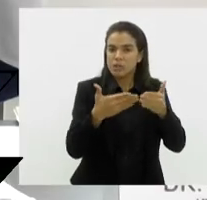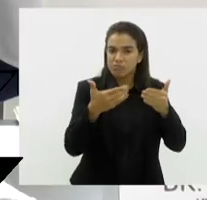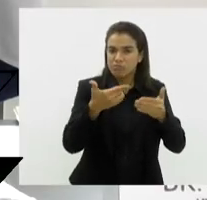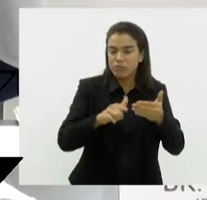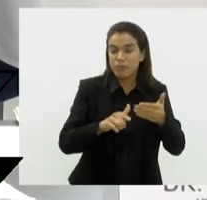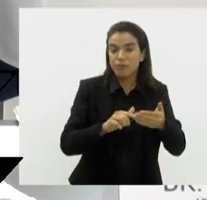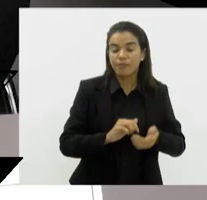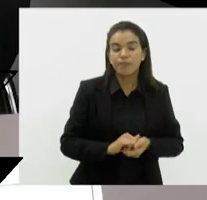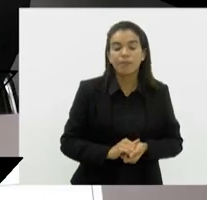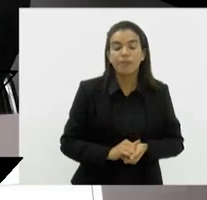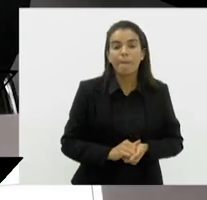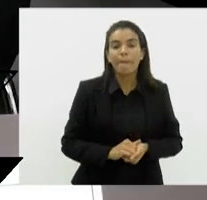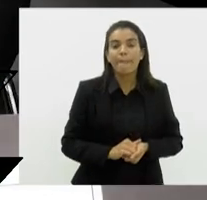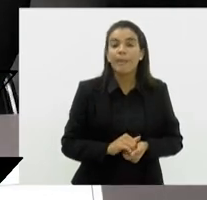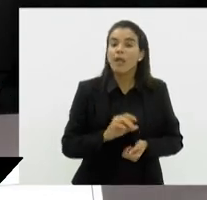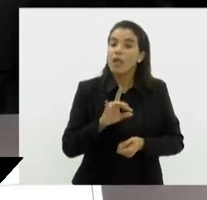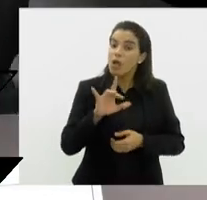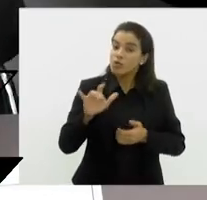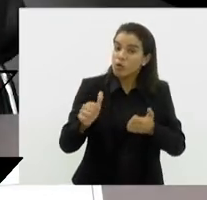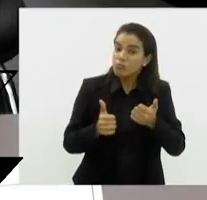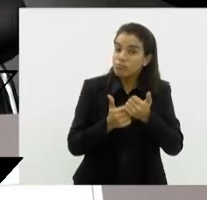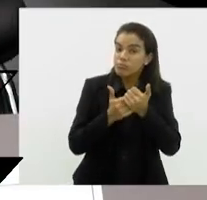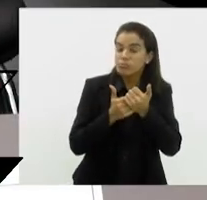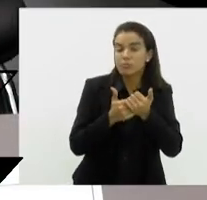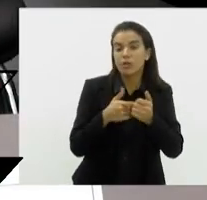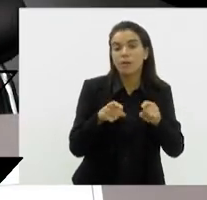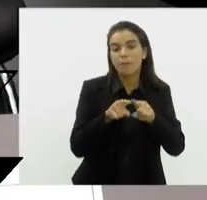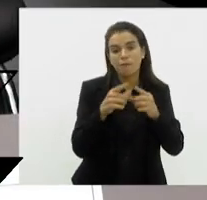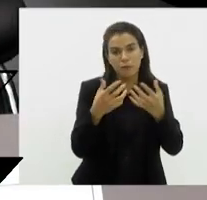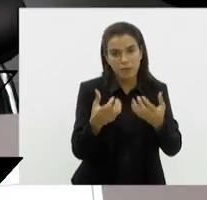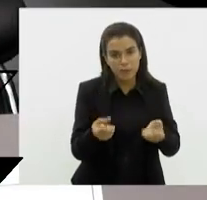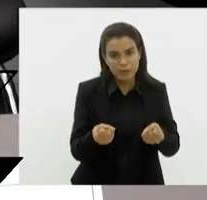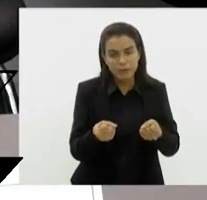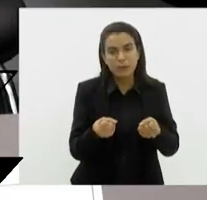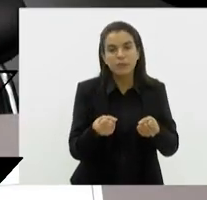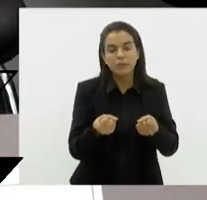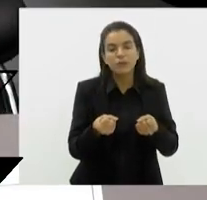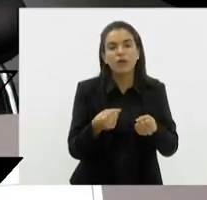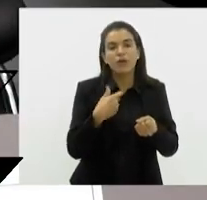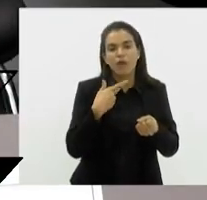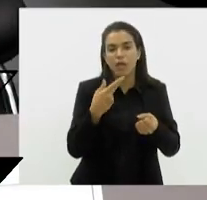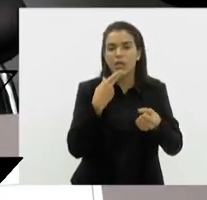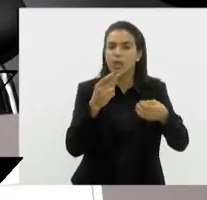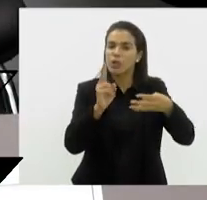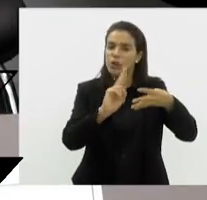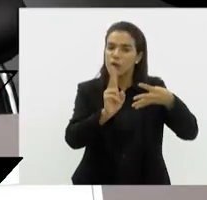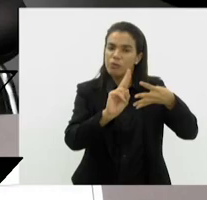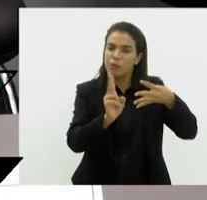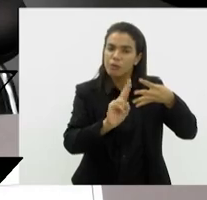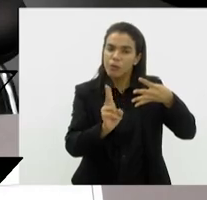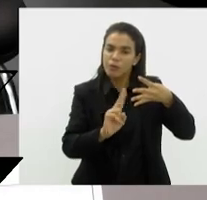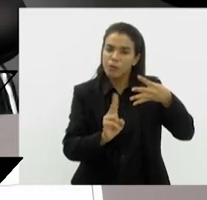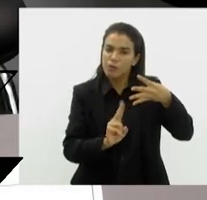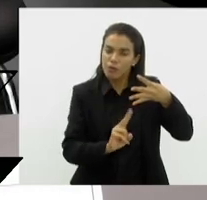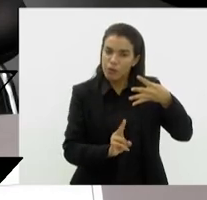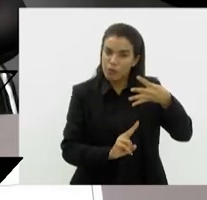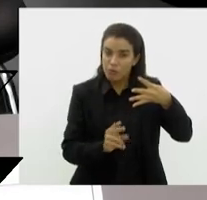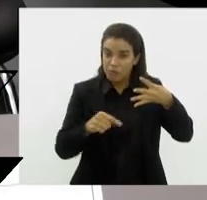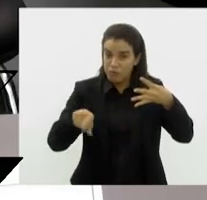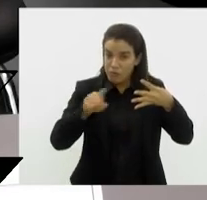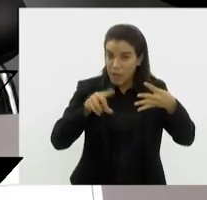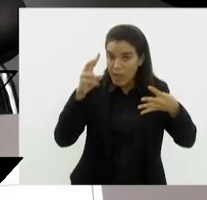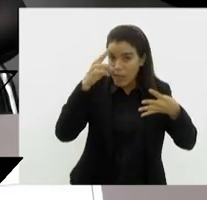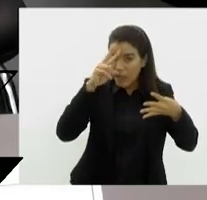só para dizer que eu arguí e foi acatado. E falei nos nomes de Vossas Excelências que lembram que